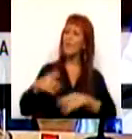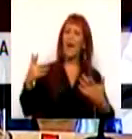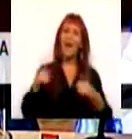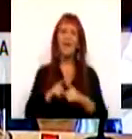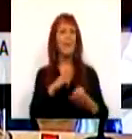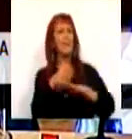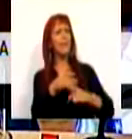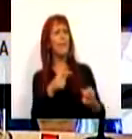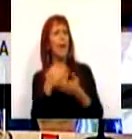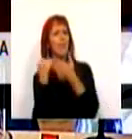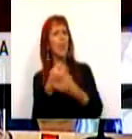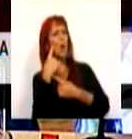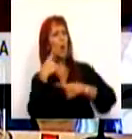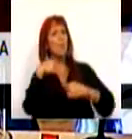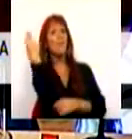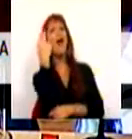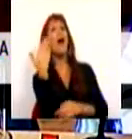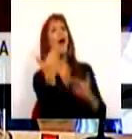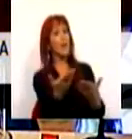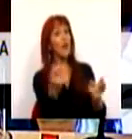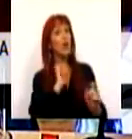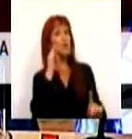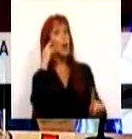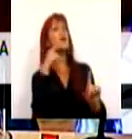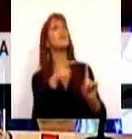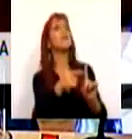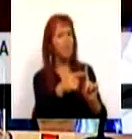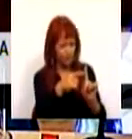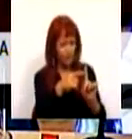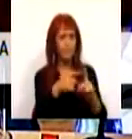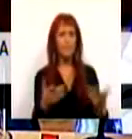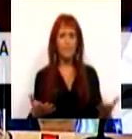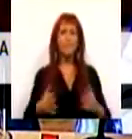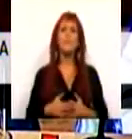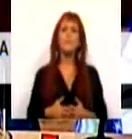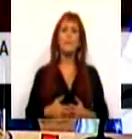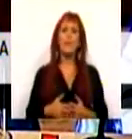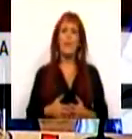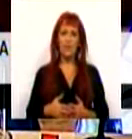de aceder aos apoios públicos para as artes. E é este o nosso objetivo.